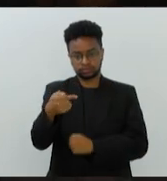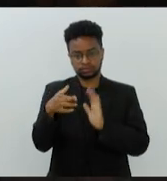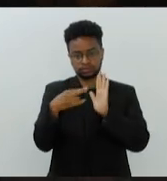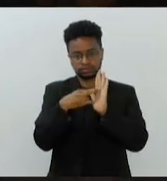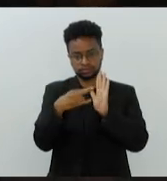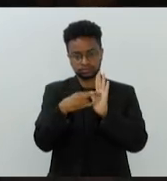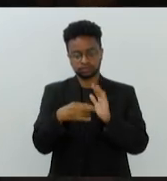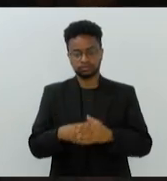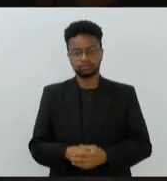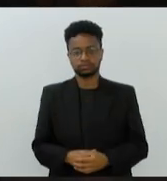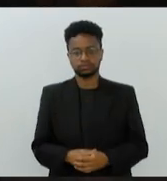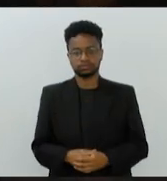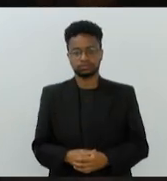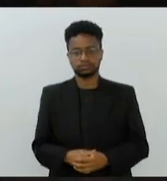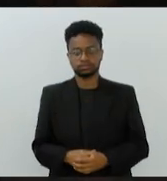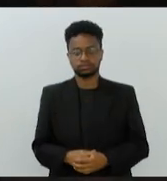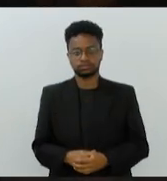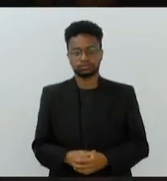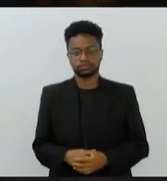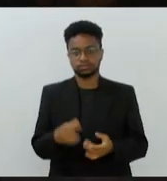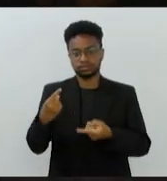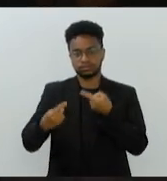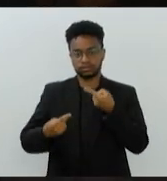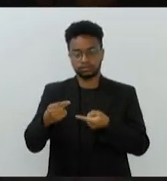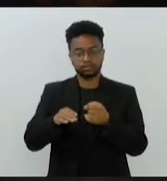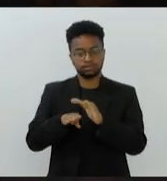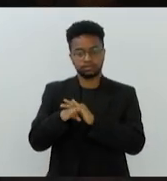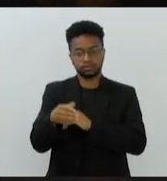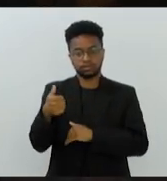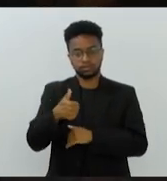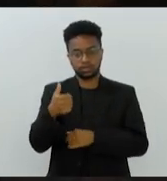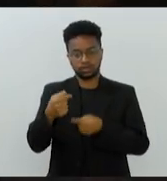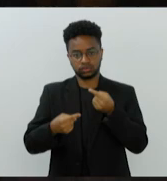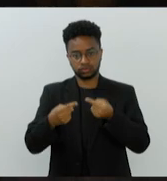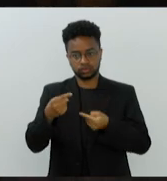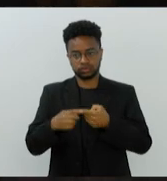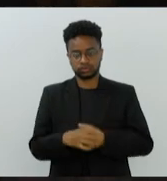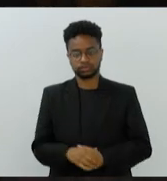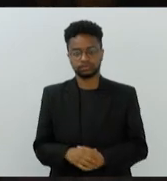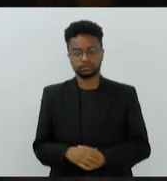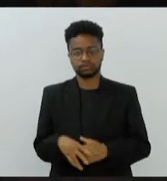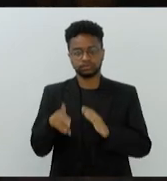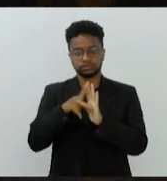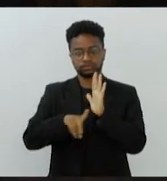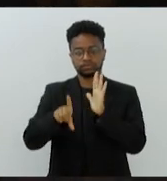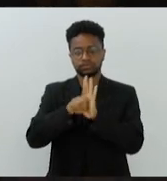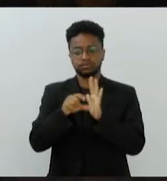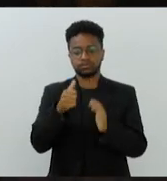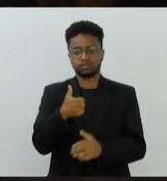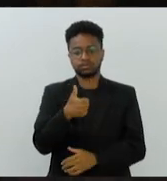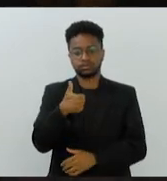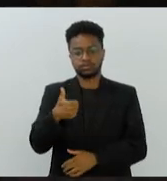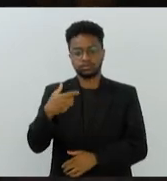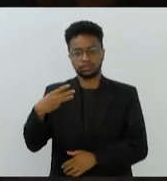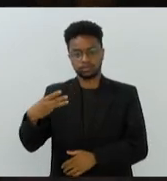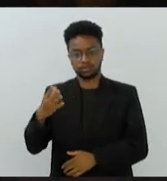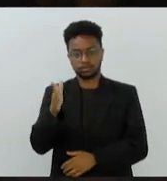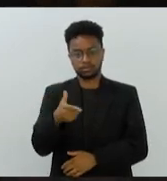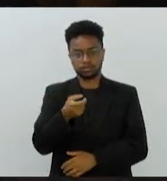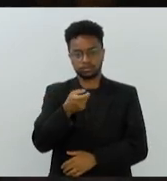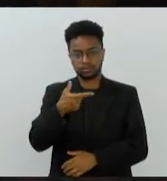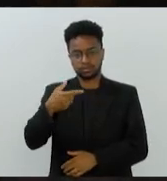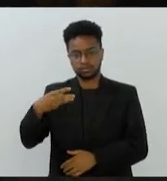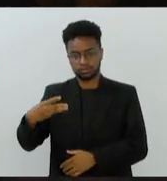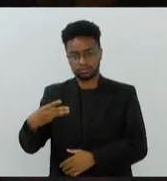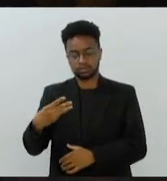Regimento Interno. Em tramitação ordinária, em primeira discussão, projeto de lei número 113 de